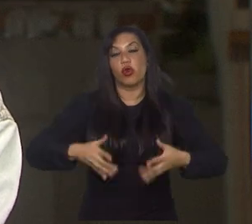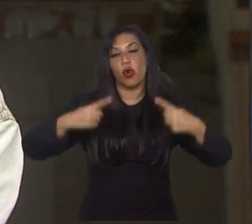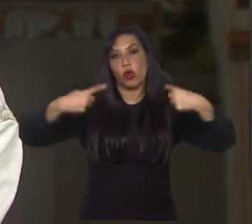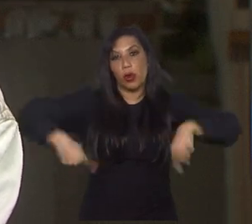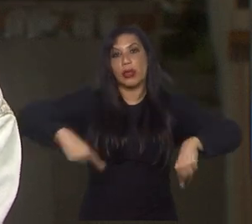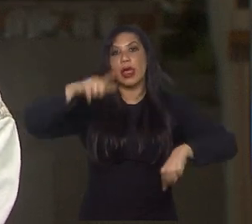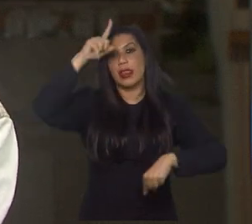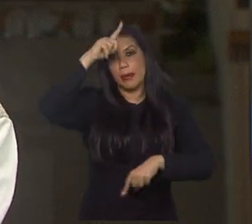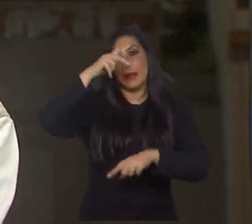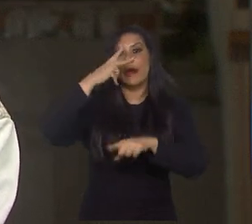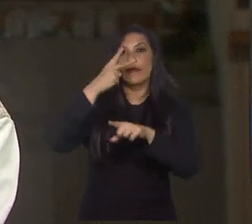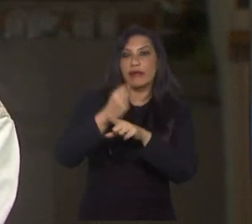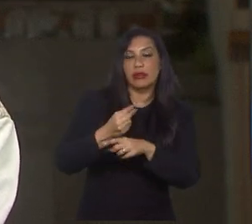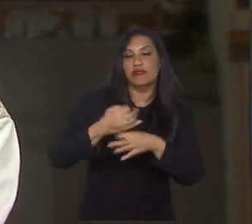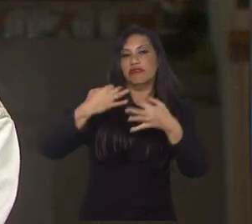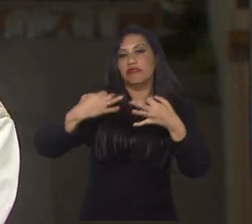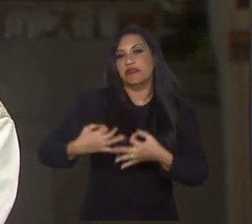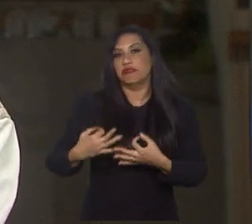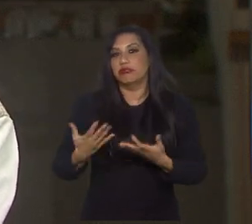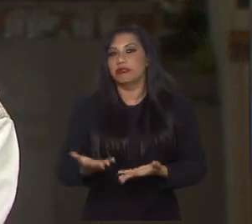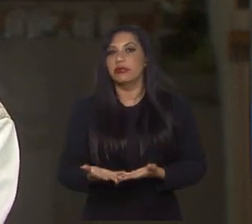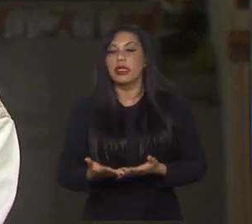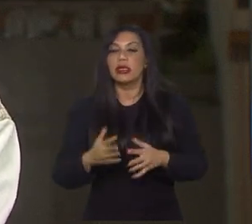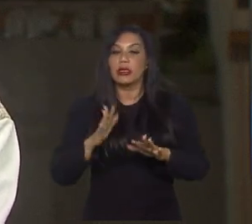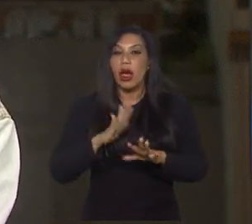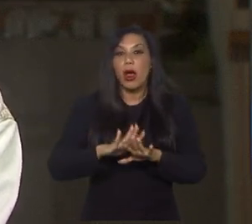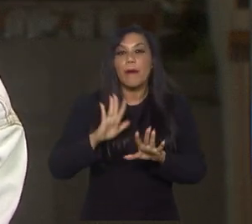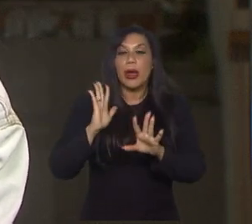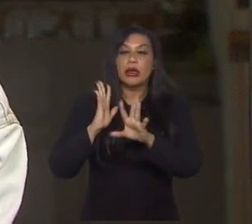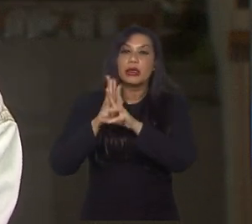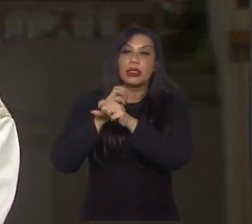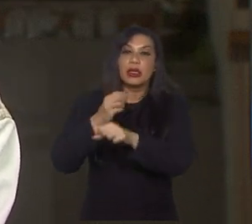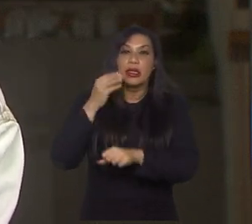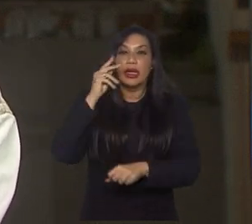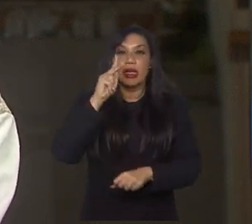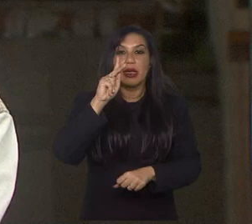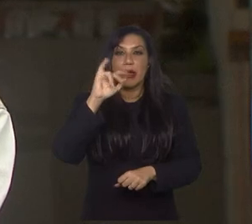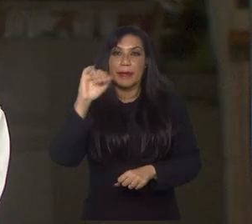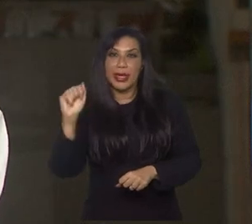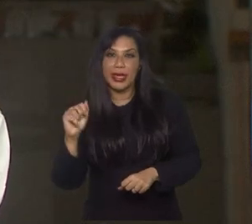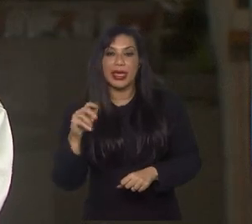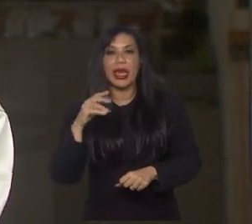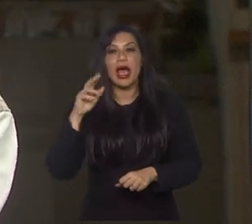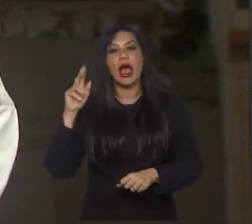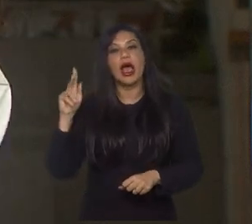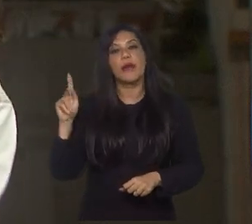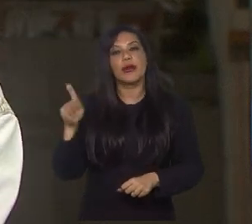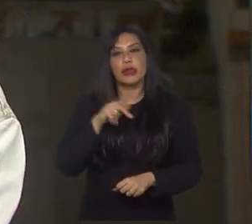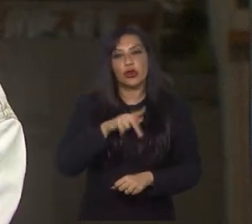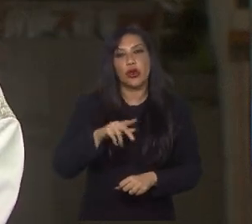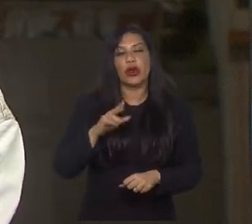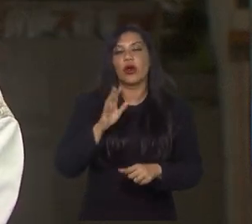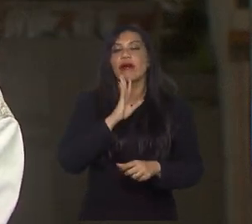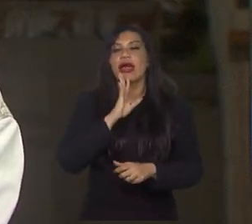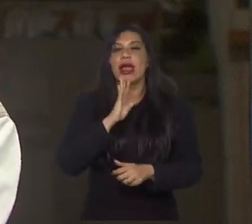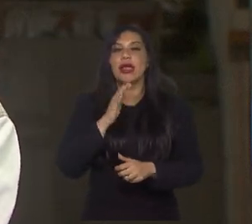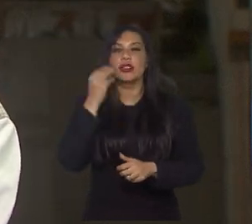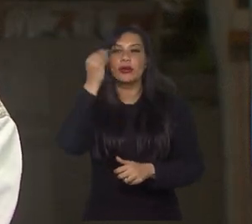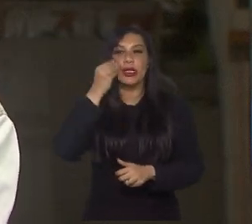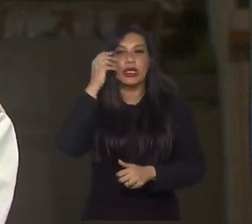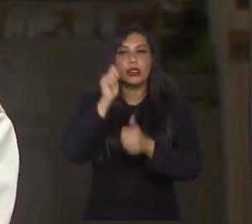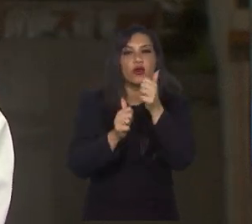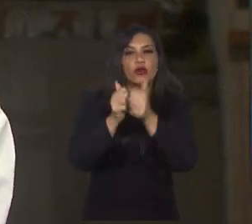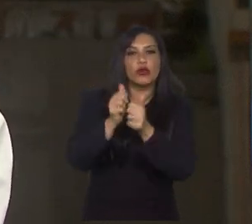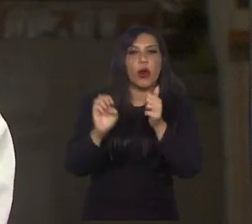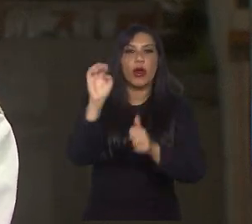Alemanha a gente vence e convence. Uhum. Então, por toda a vivência que a Pia também tem de futebol europeu, eu acho que seria interessante pegar logo uma Alemanha para